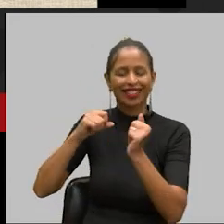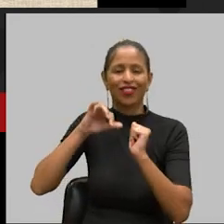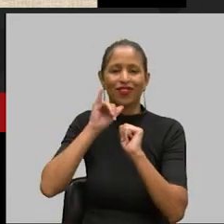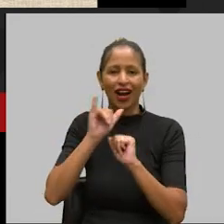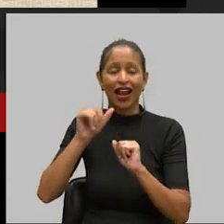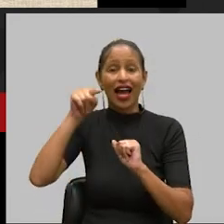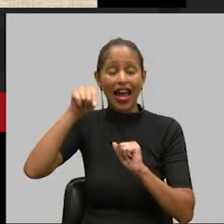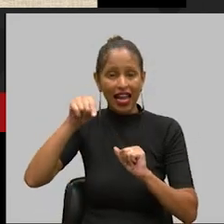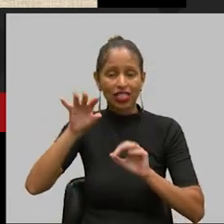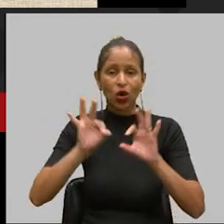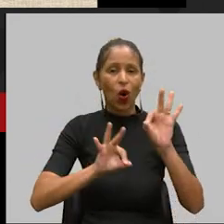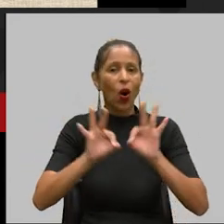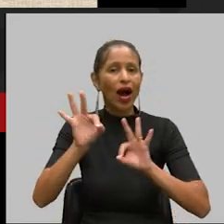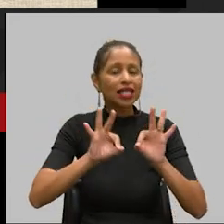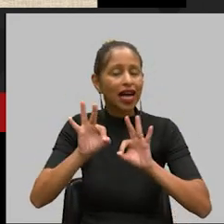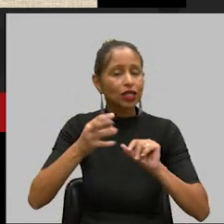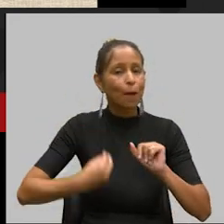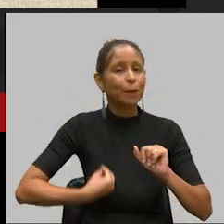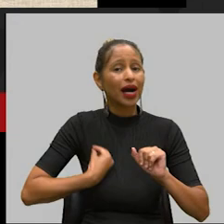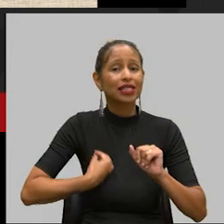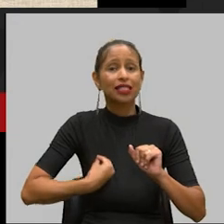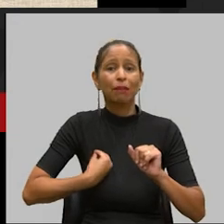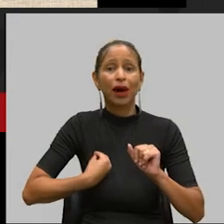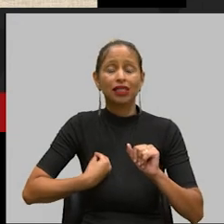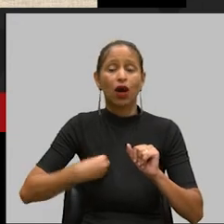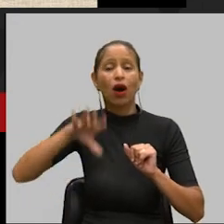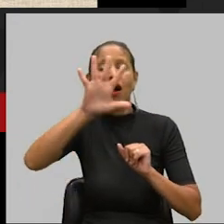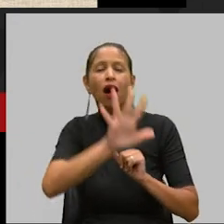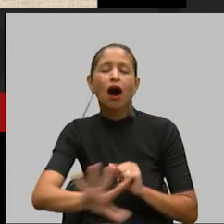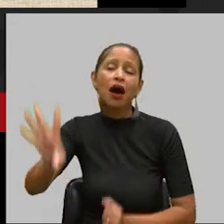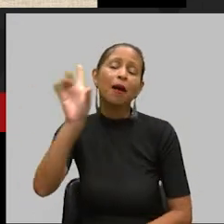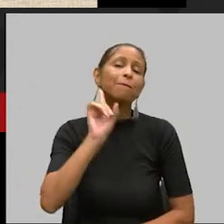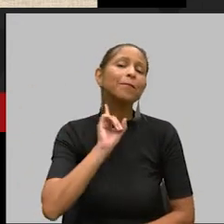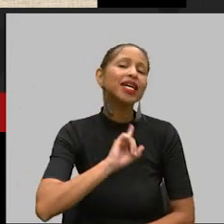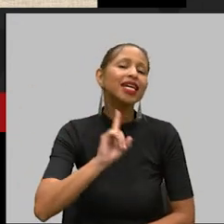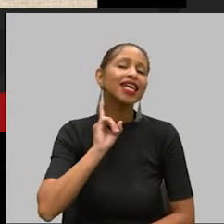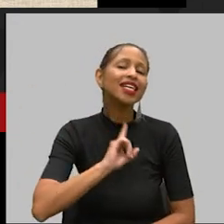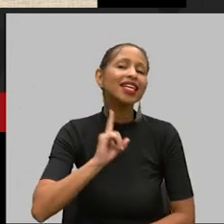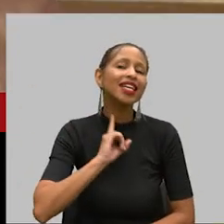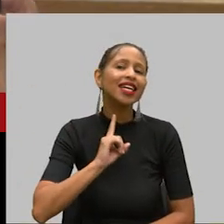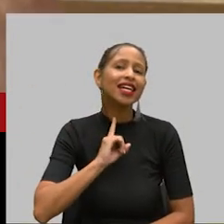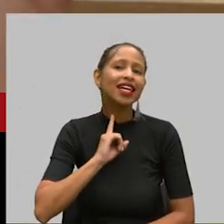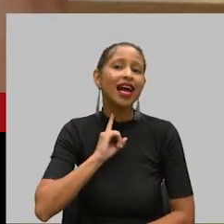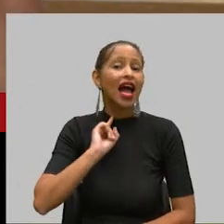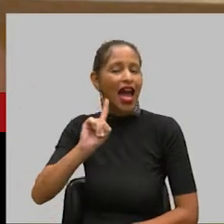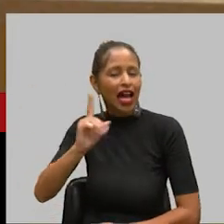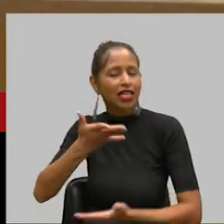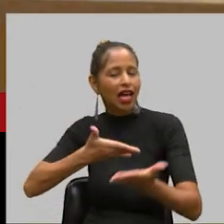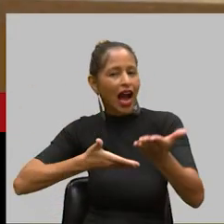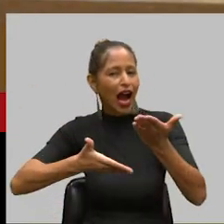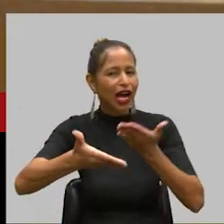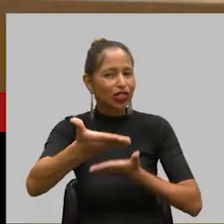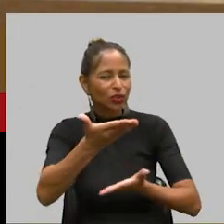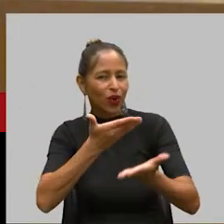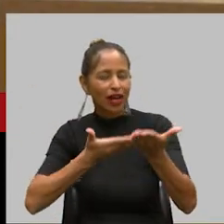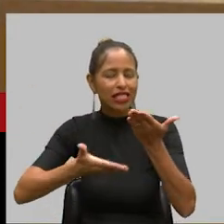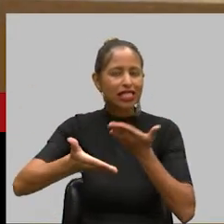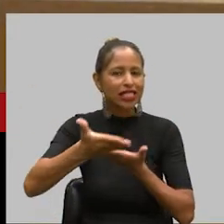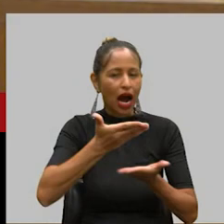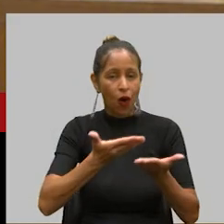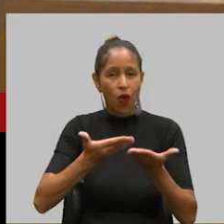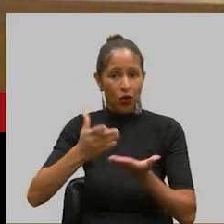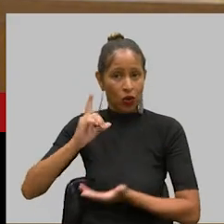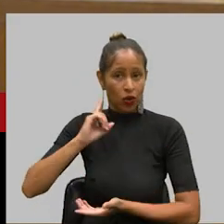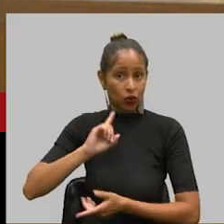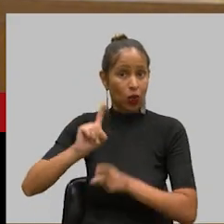evento foi organizado com a participação intensa da rede mineira o que que ela tá dizendo que esse é uma articulação entre o território e educação do campo